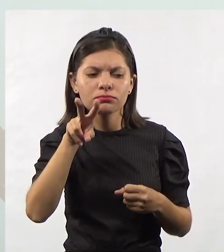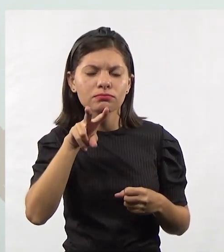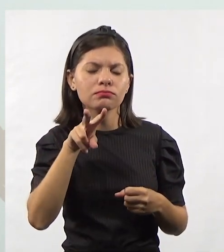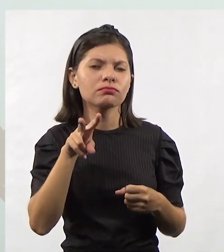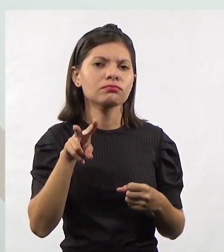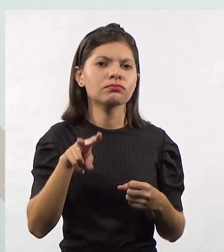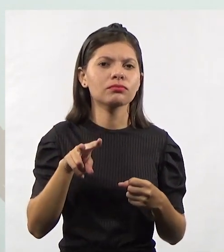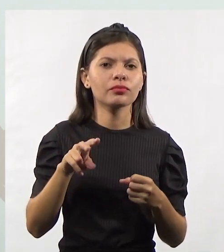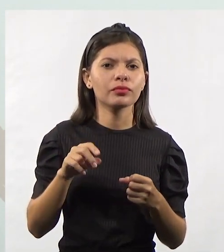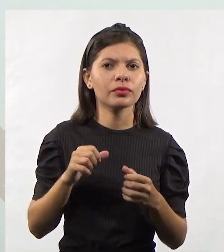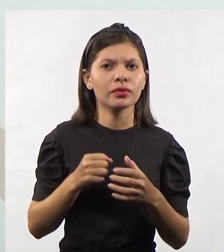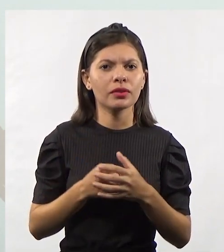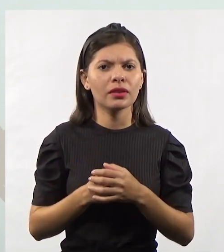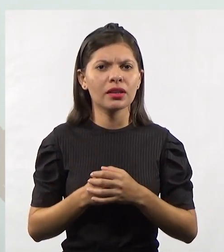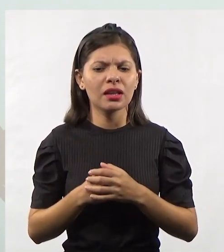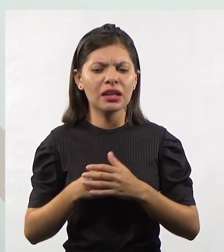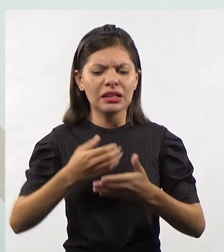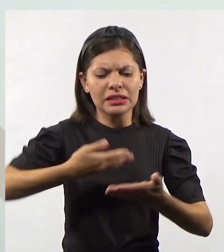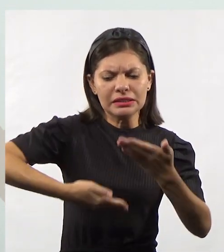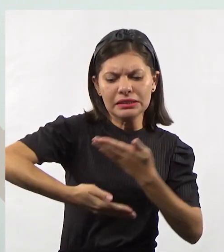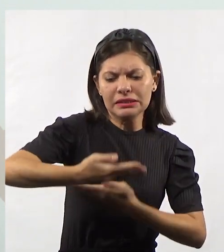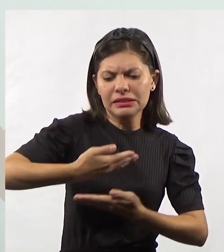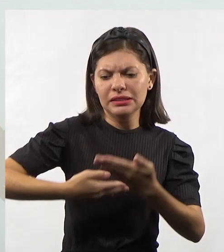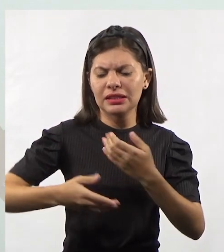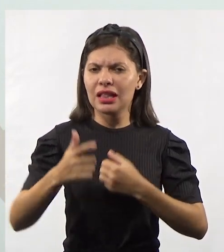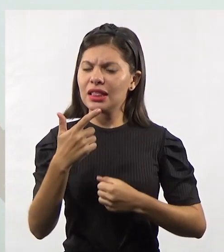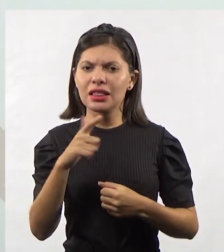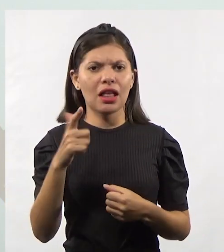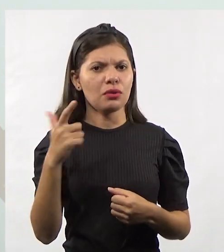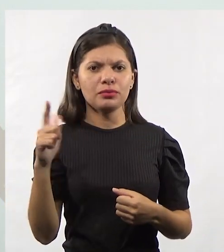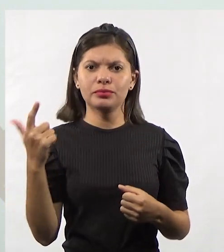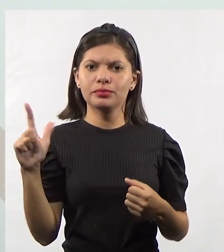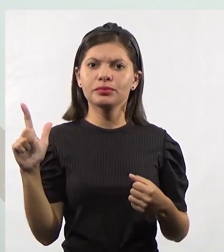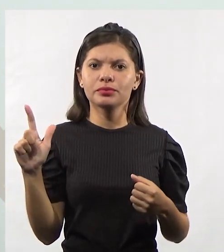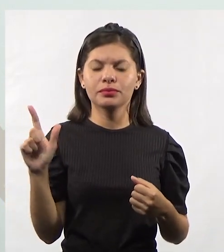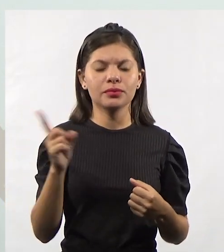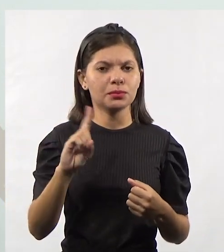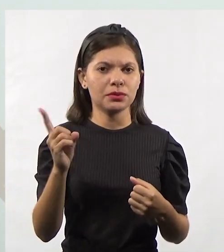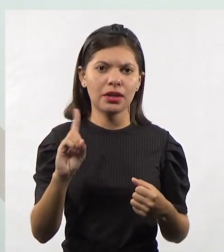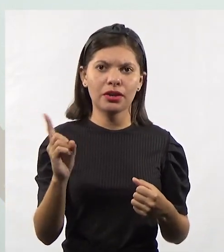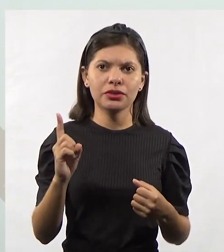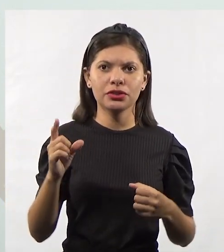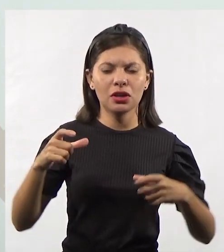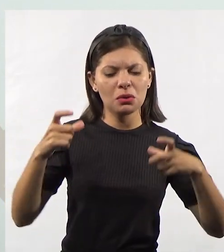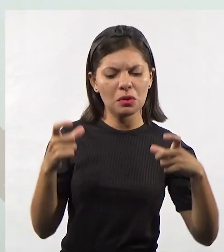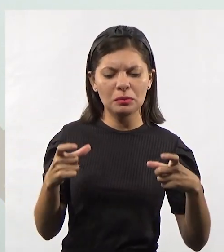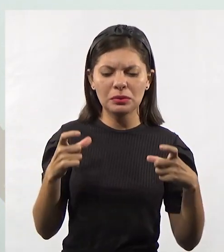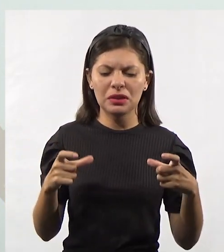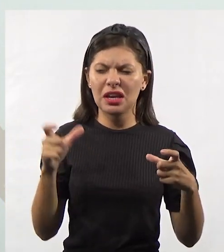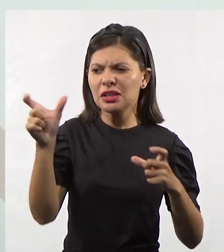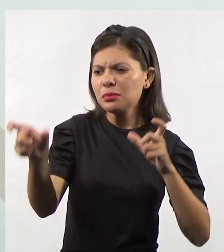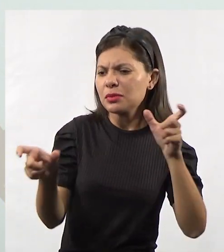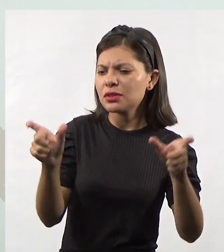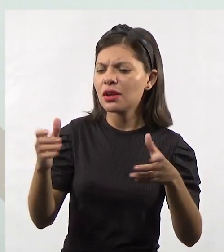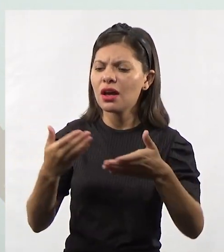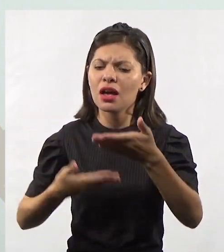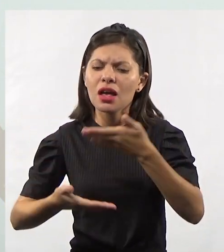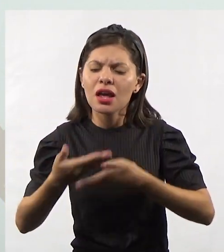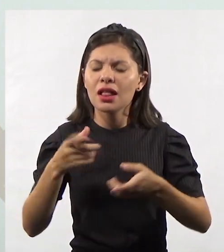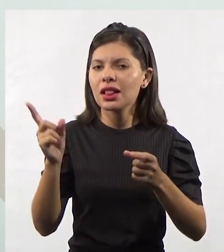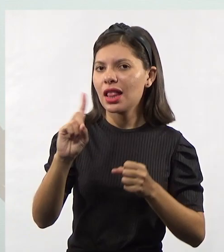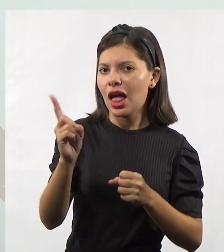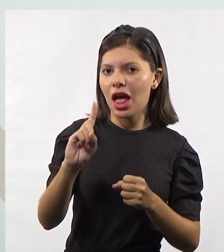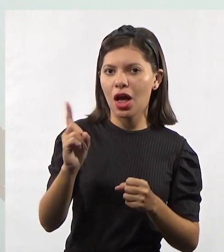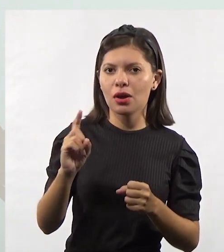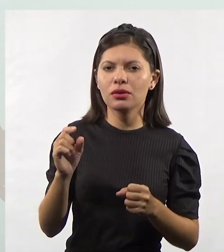se observa você não interage não há interação nem com o ambiente vem com as pessoas você só